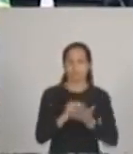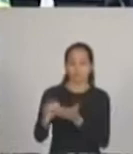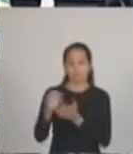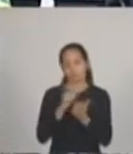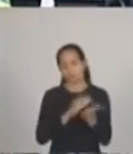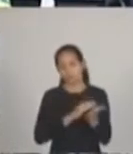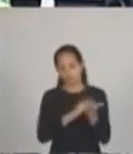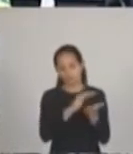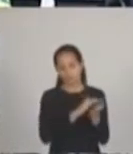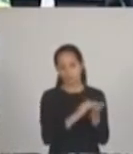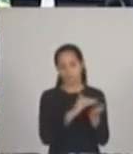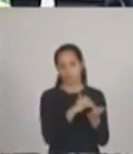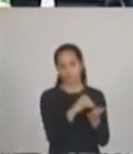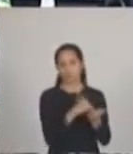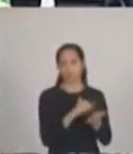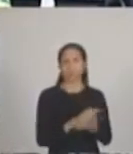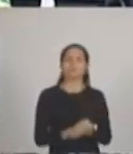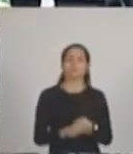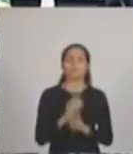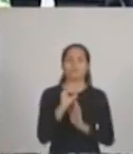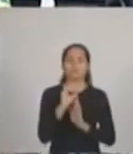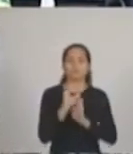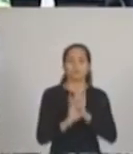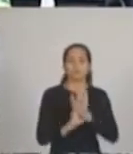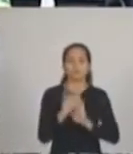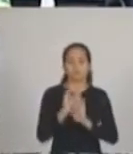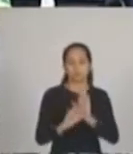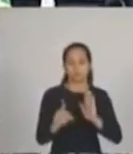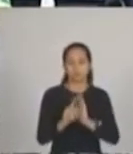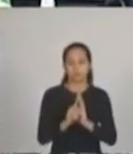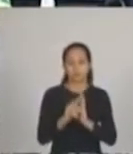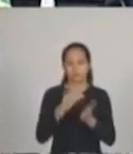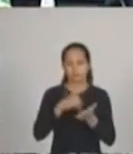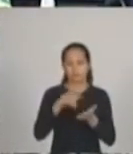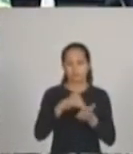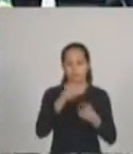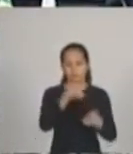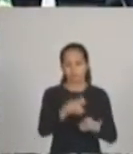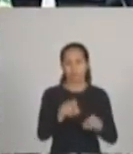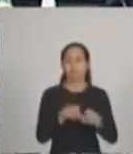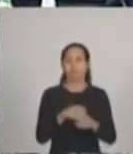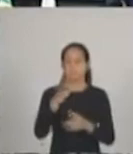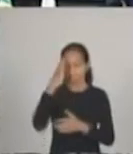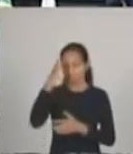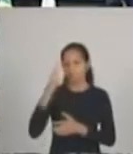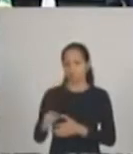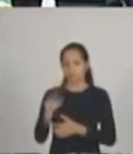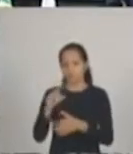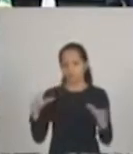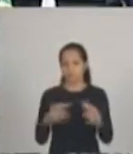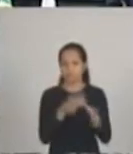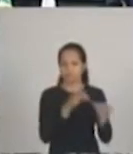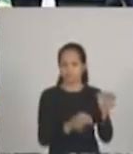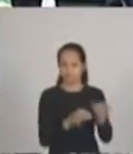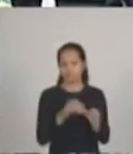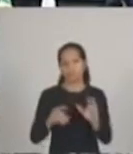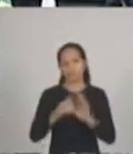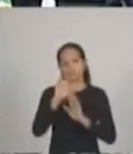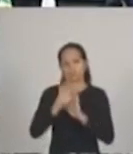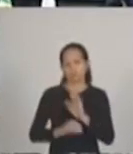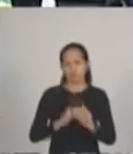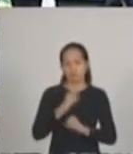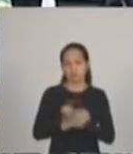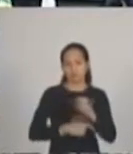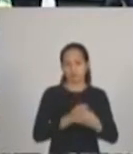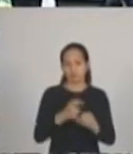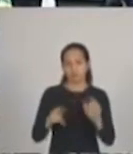Ofício 177-2021 do secretário de Estado da Fazenda. Ciente a Comissão de Finanças. Ofício 179-2021